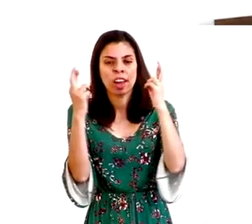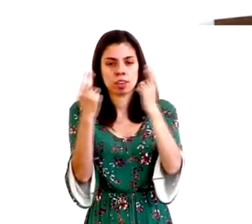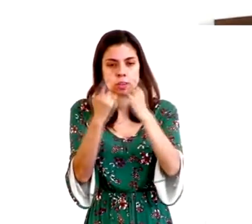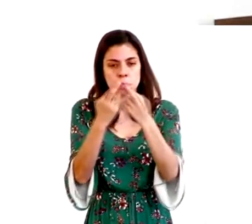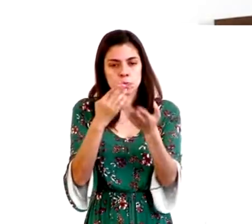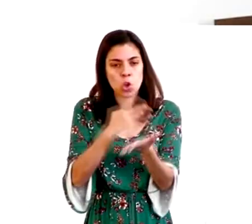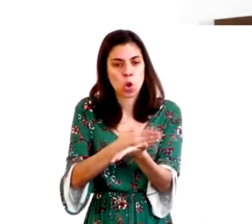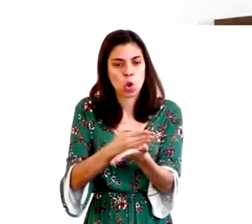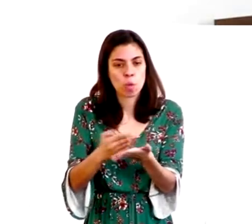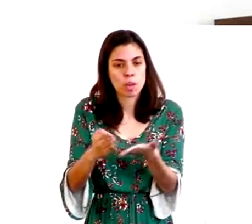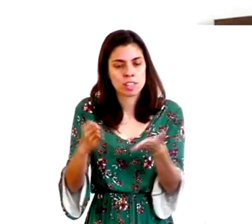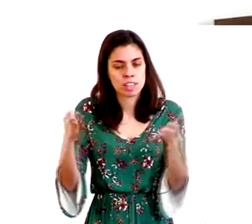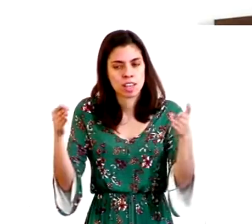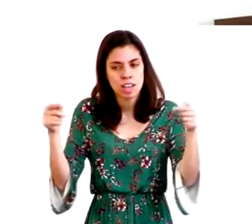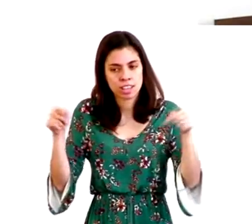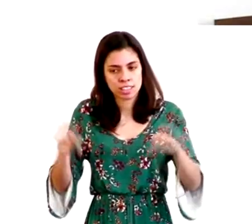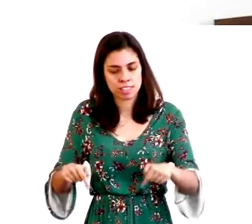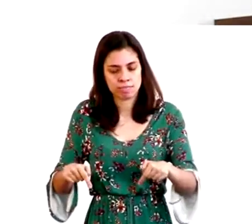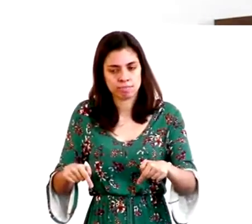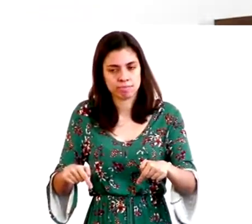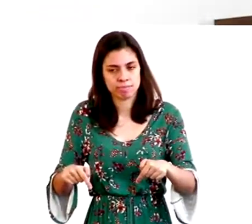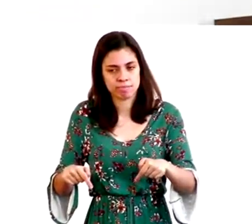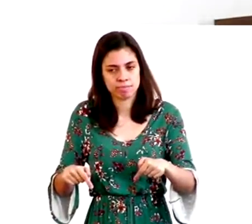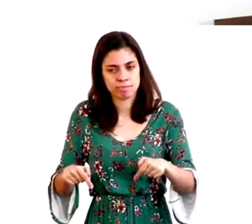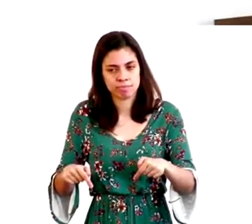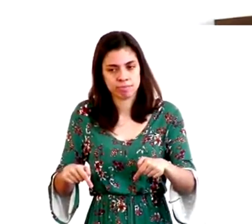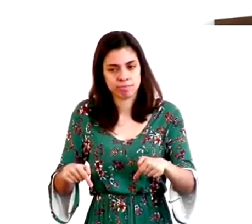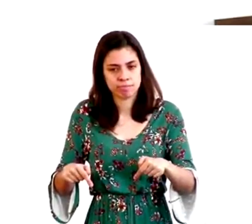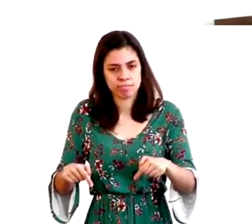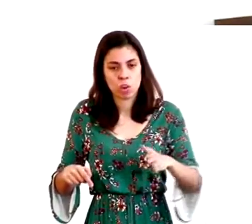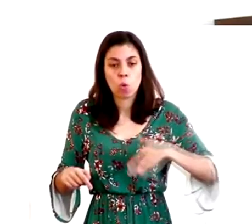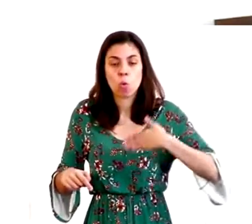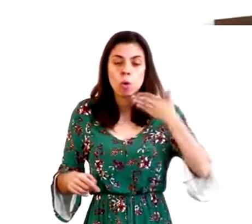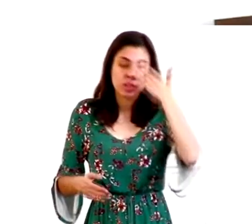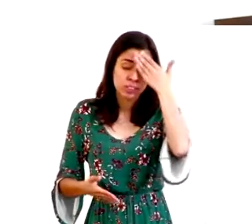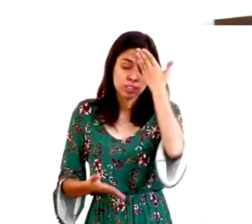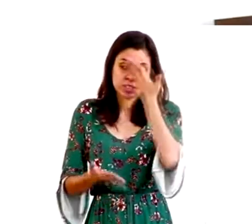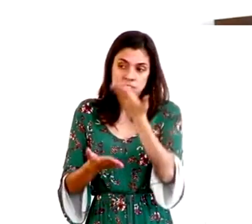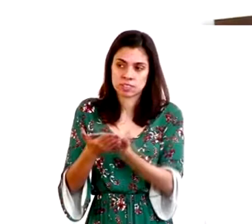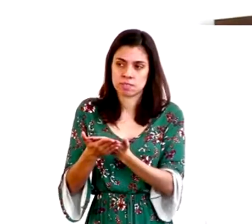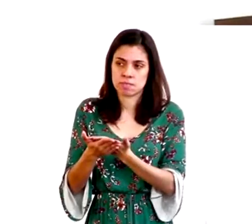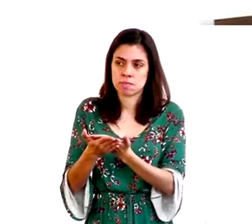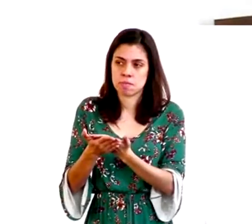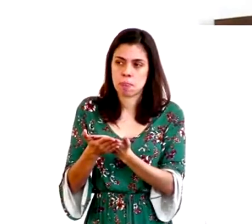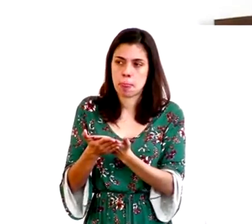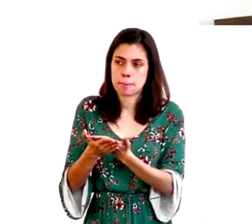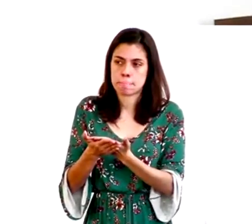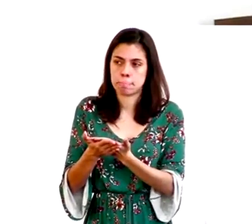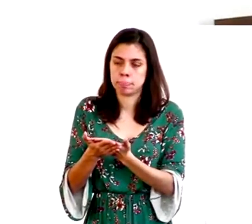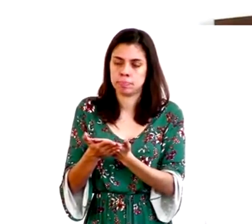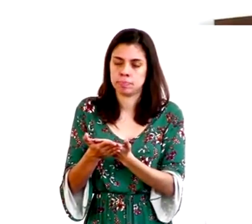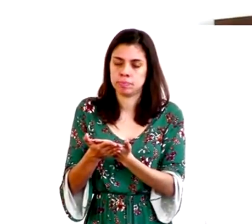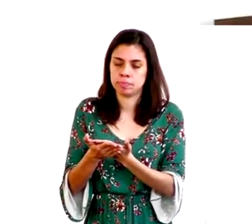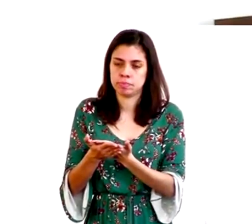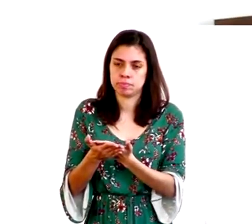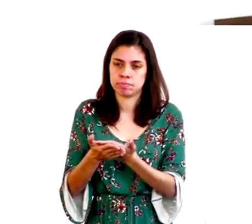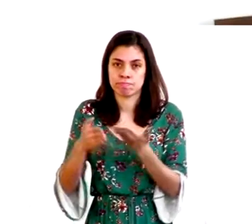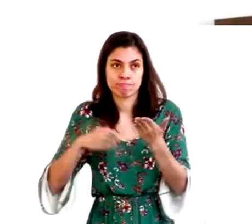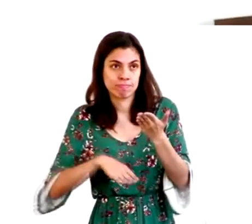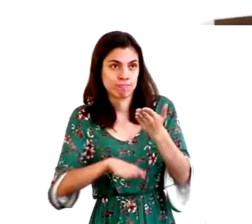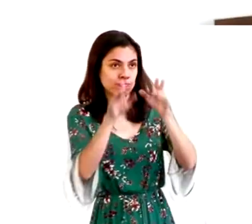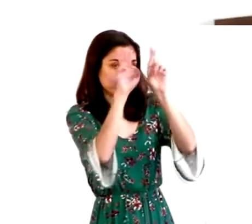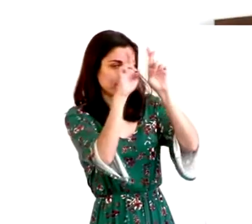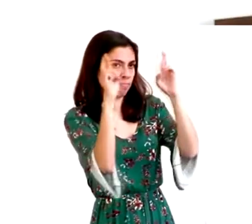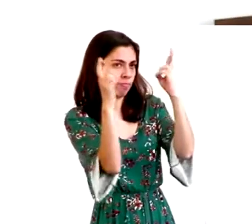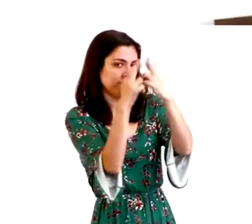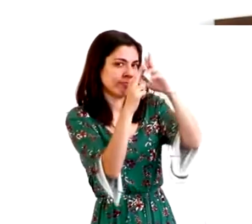de Deus chegou. Quando cremos em Jesus Cristo como nosso Senhor e Salvador, nós entramos no reino